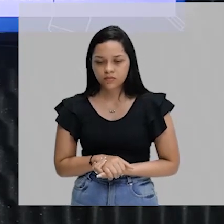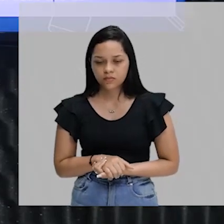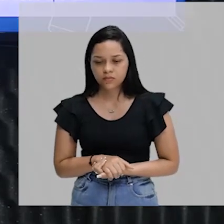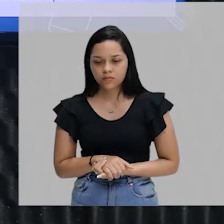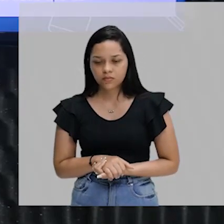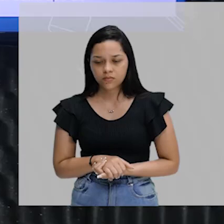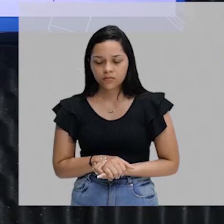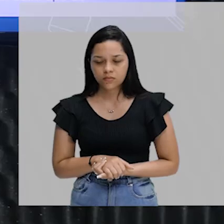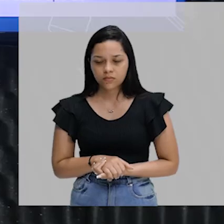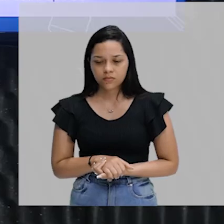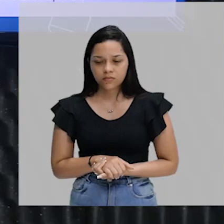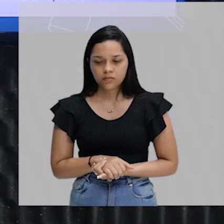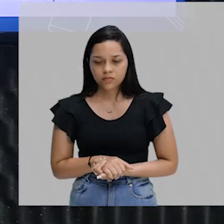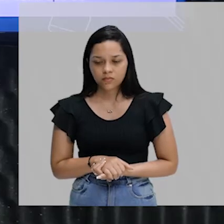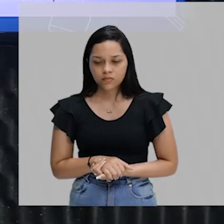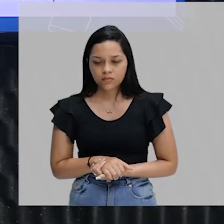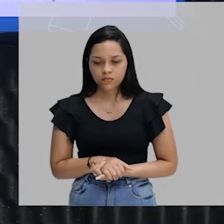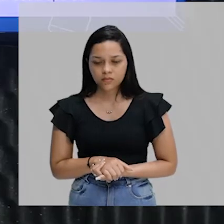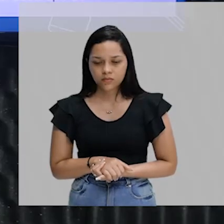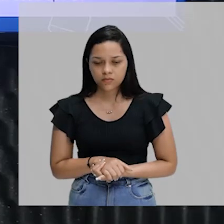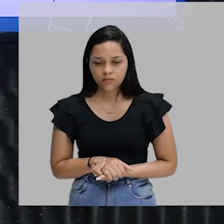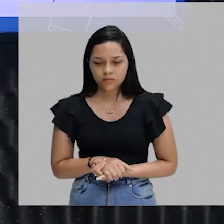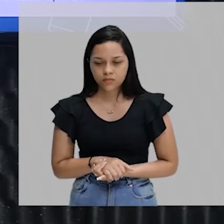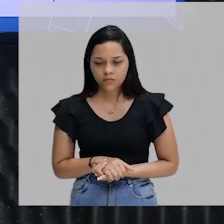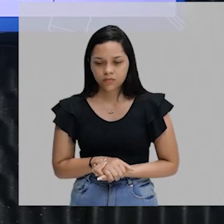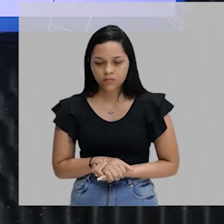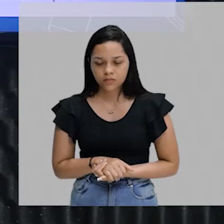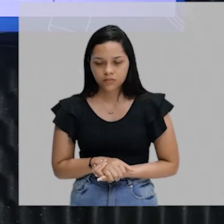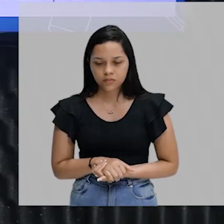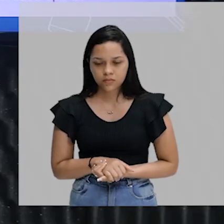uma delas é levada a teste de segurança.